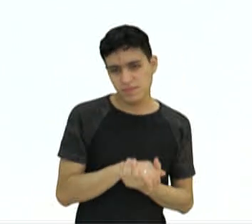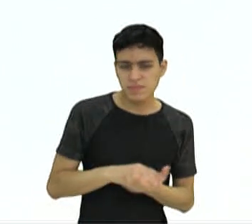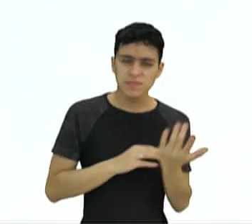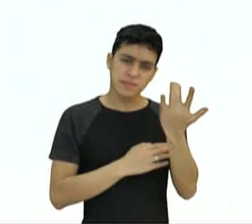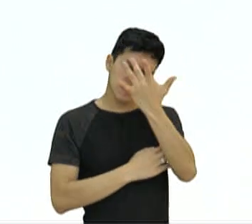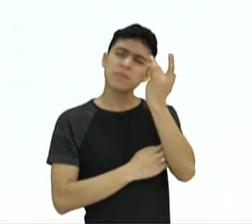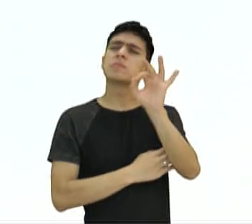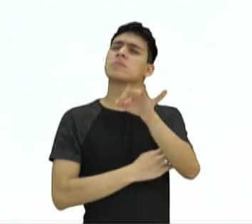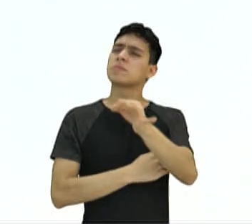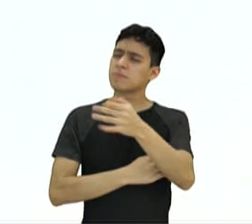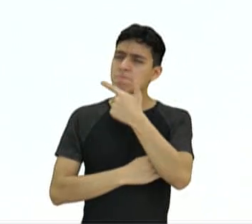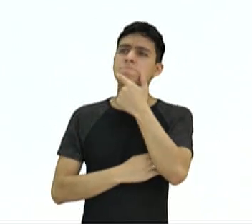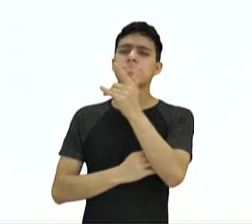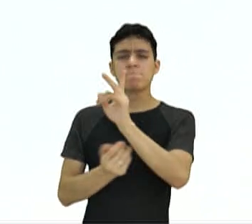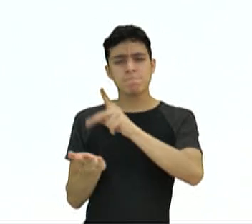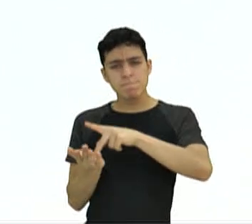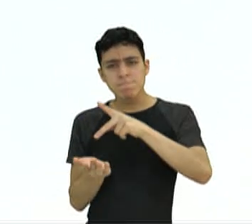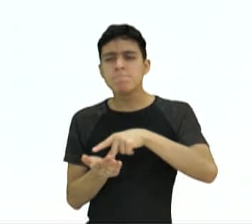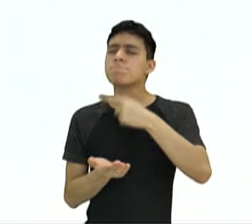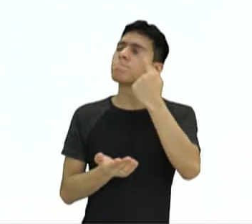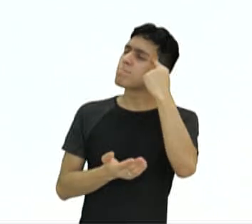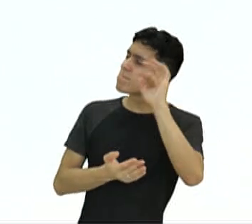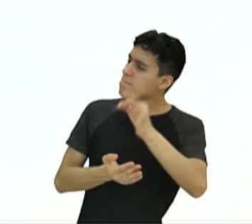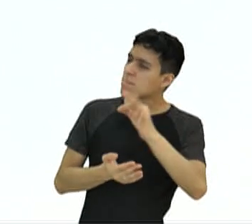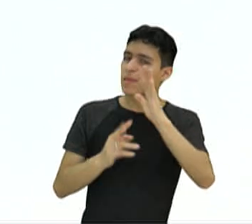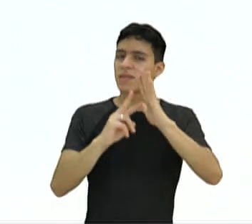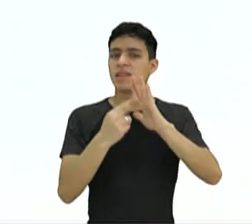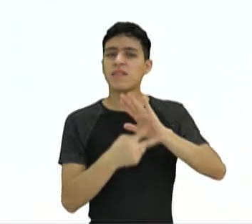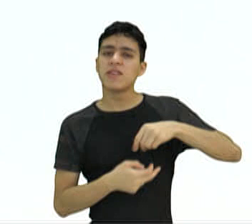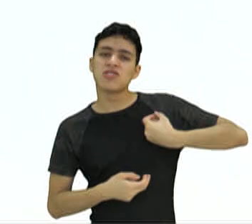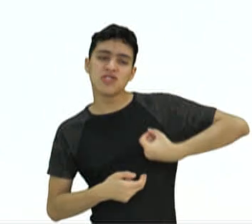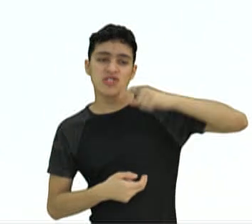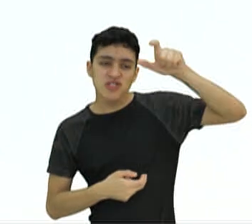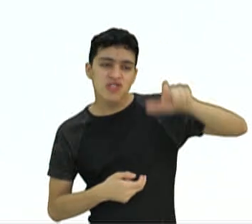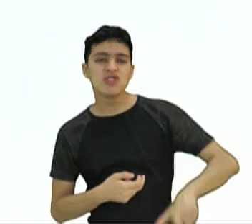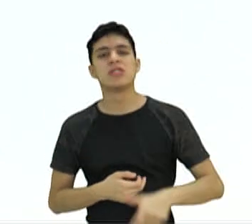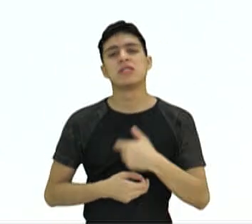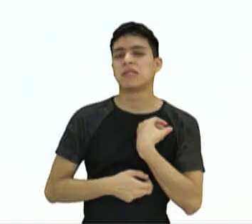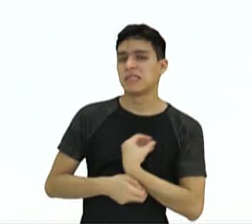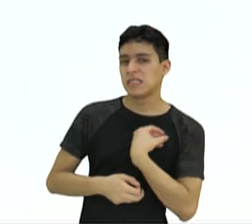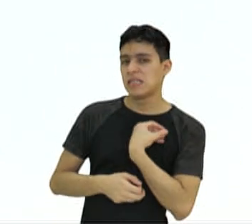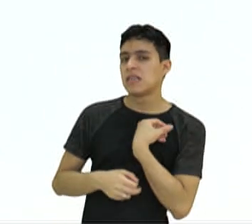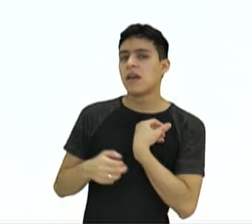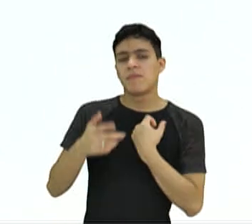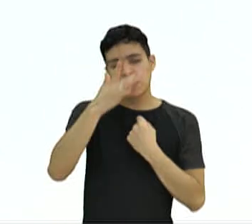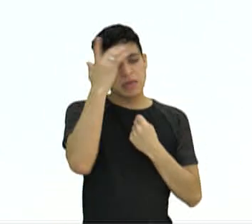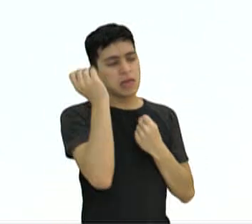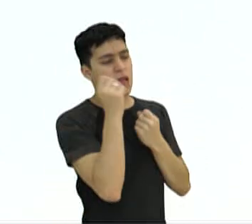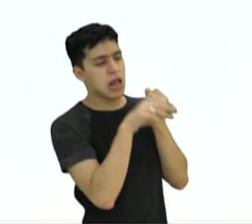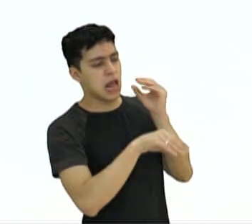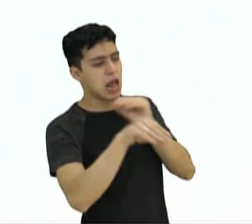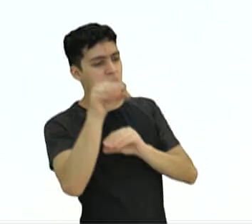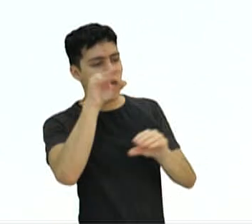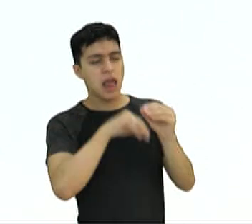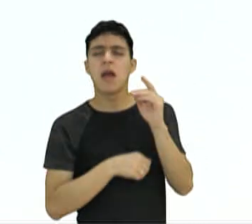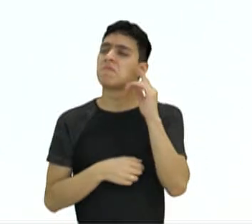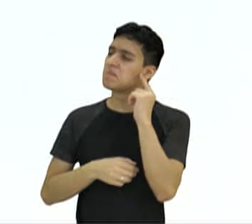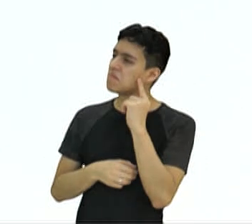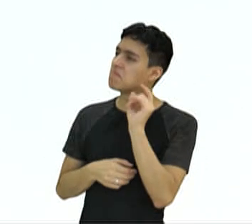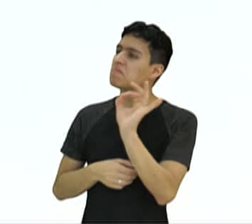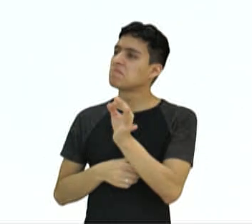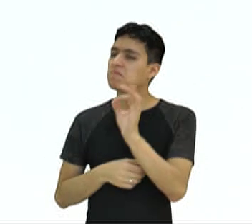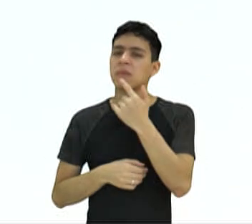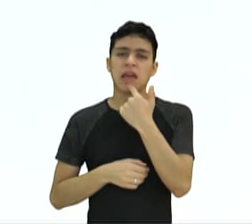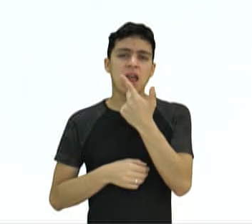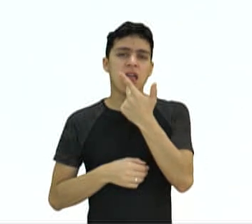I understand, eu entendo. Tipo, são dicas de que você está ali, que a pessoa está sendo ouvida, tá bom? Quando eu falo das